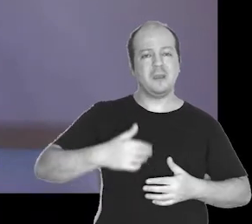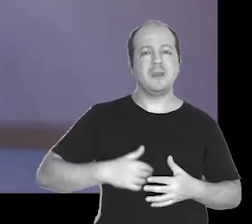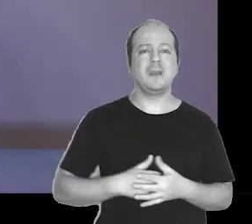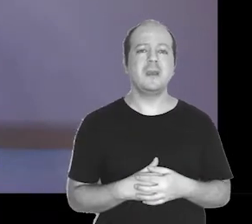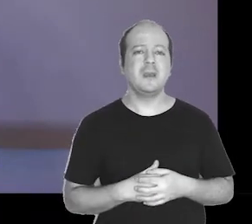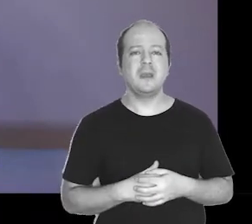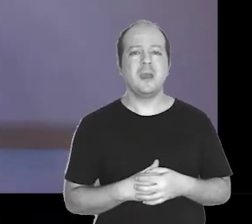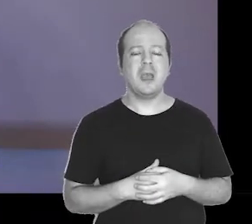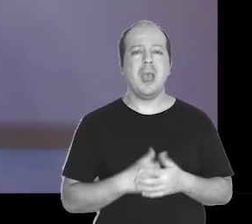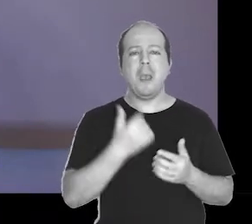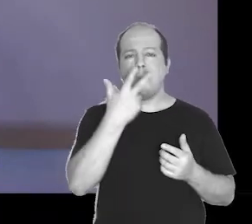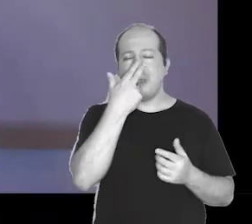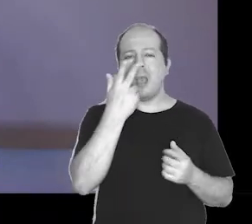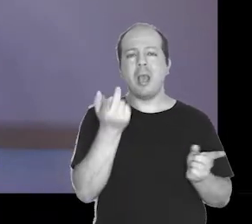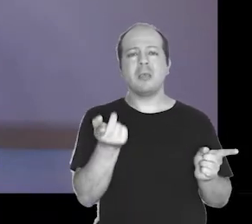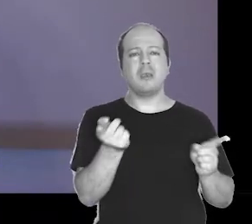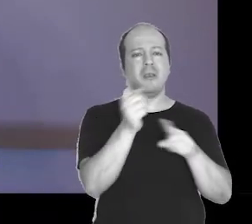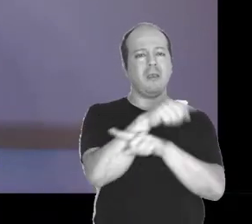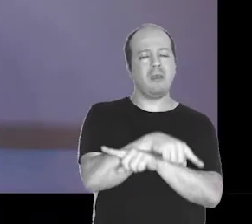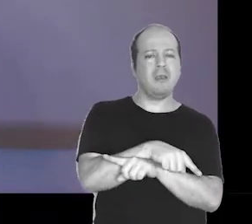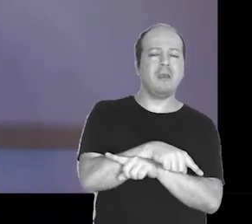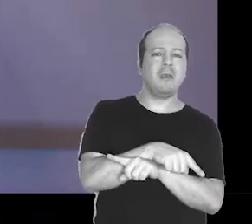como numa inversão.